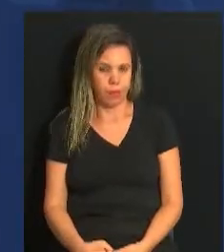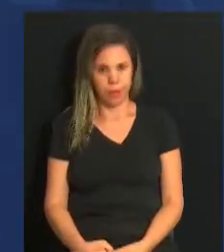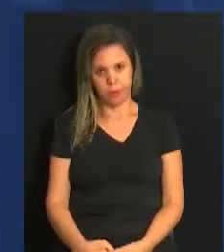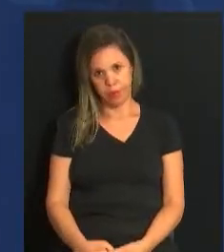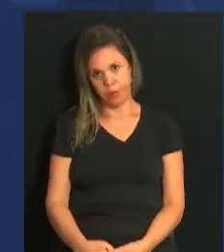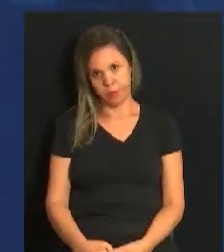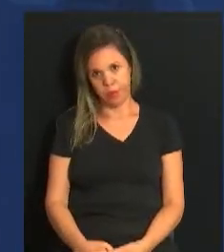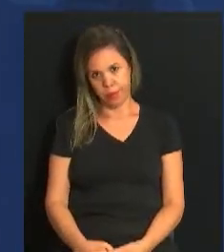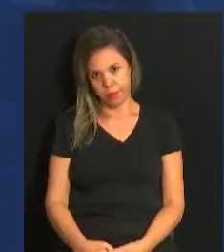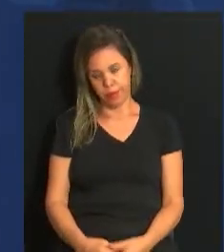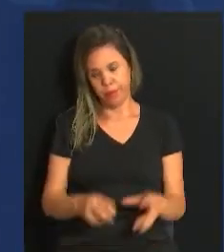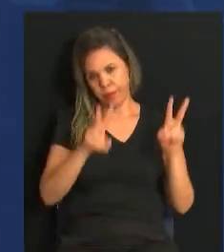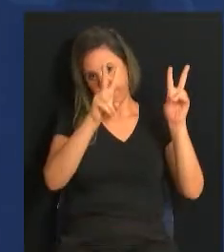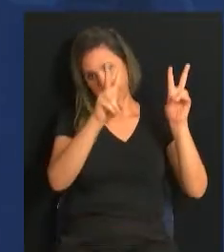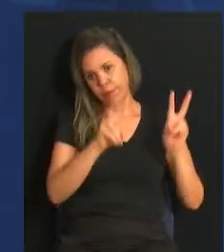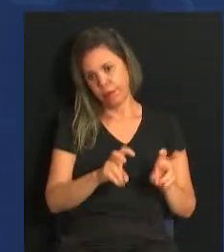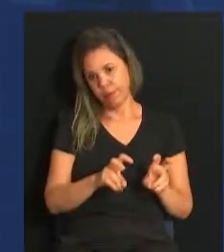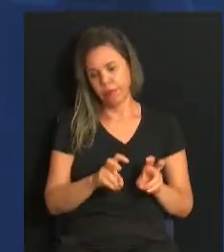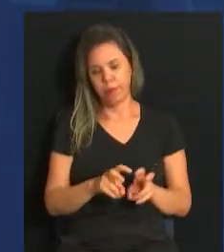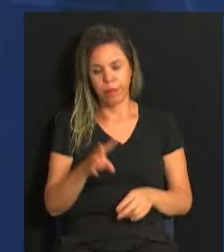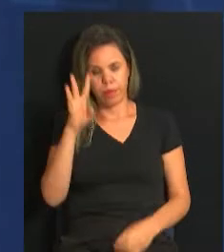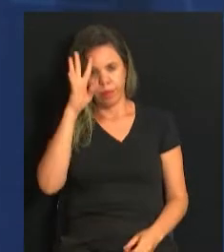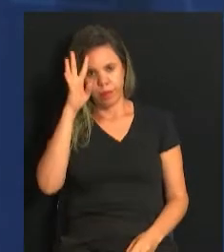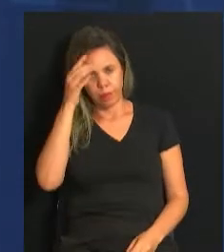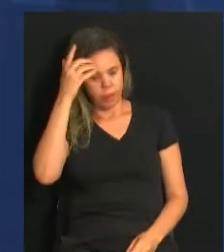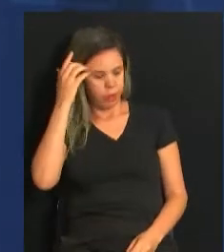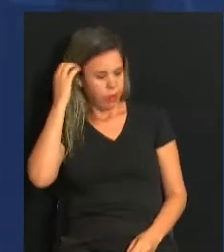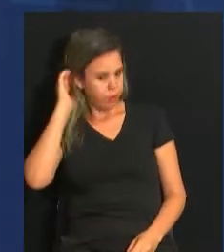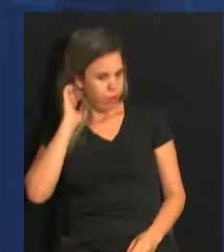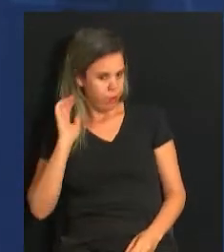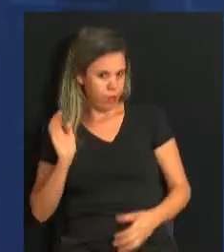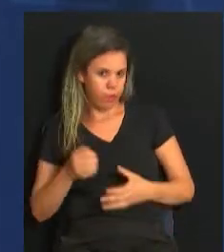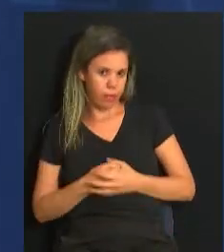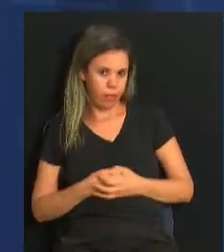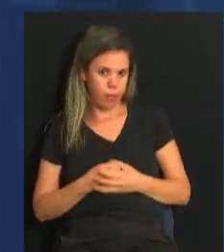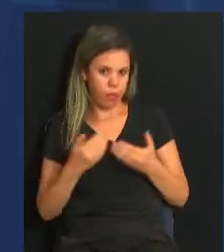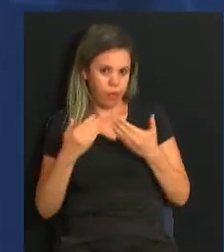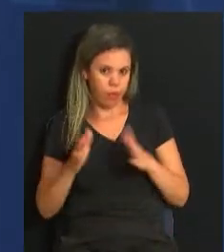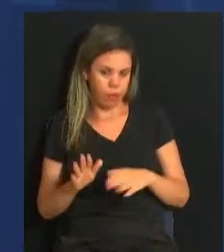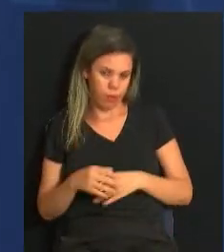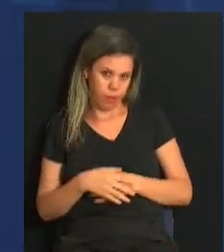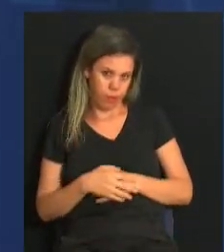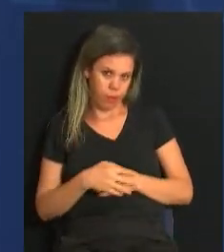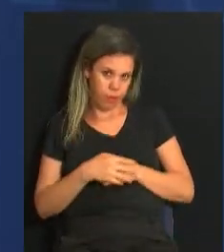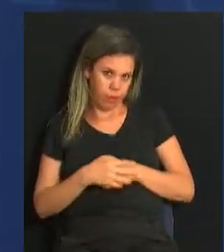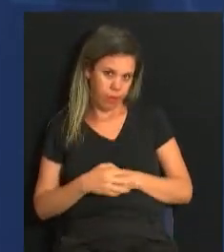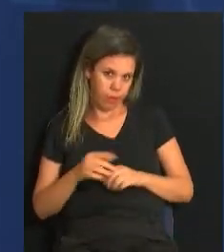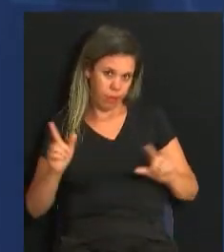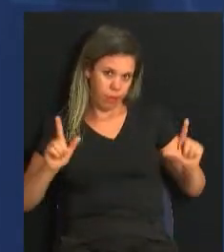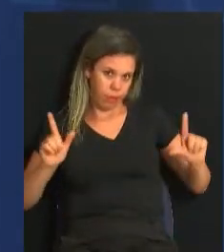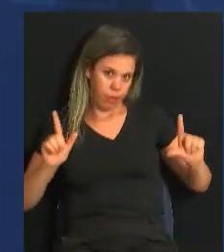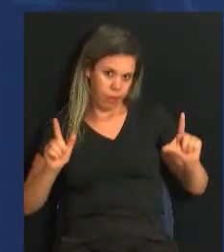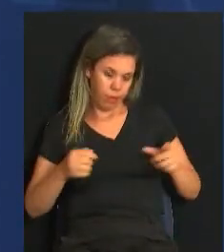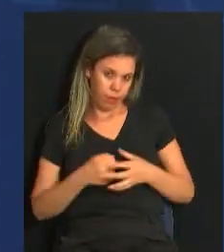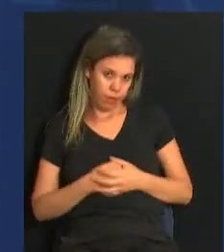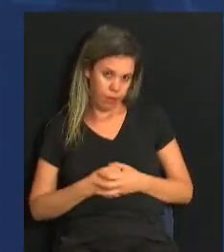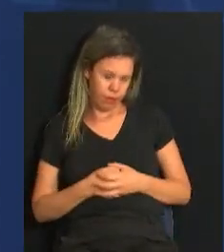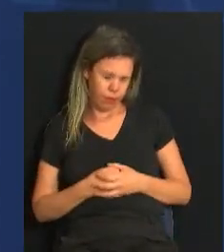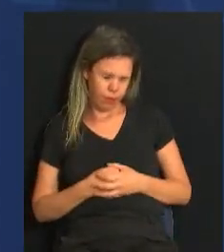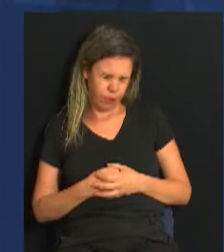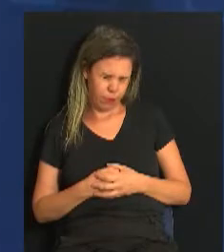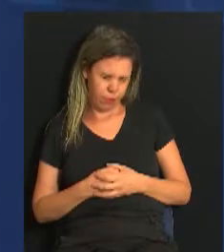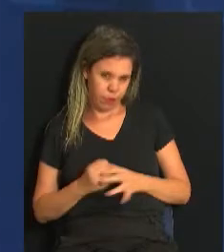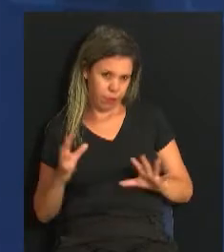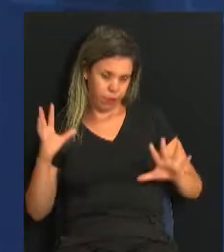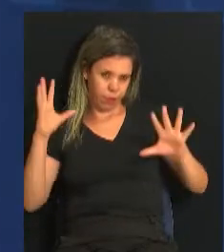Há muitos Assuntos Então nesta quarta-feira mas a gente abre aqui o nosso telejornal com aquele